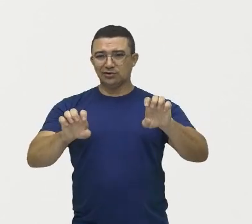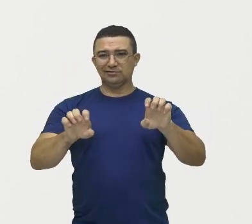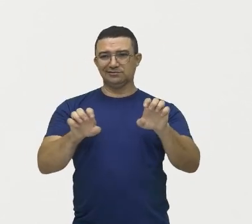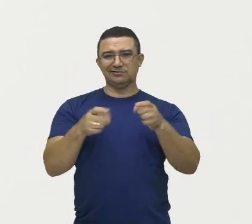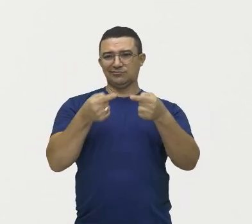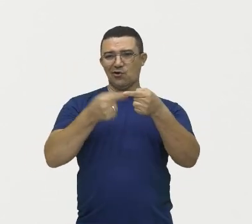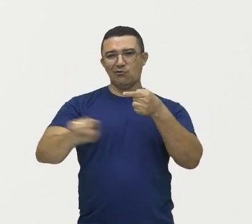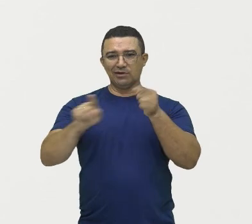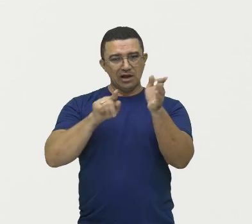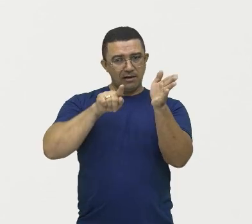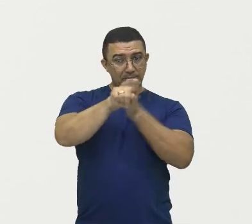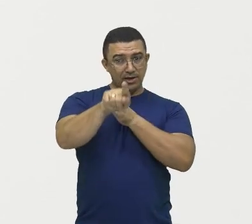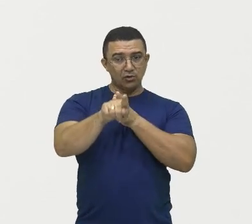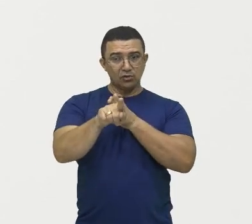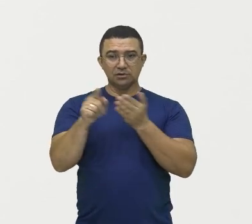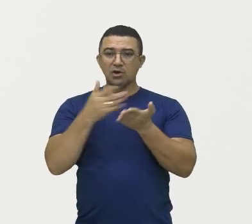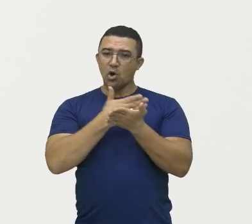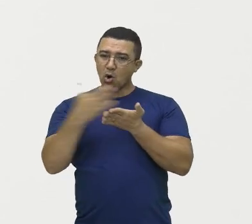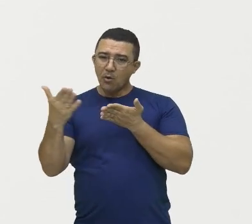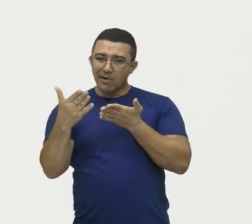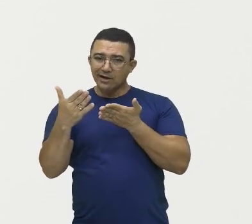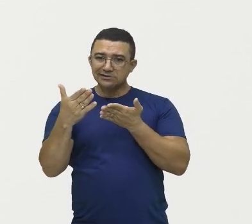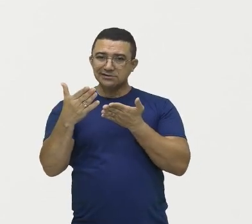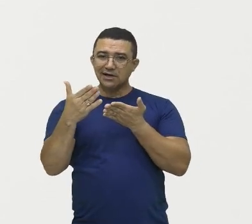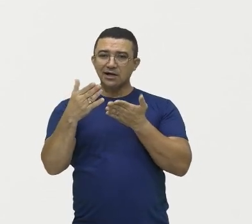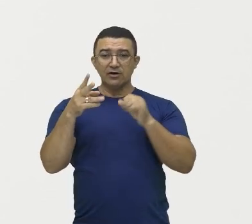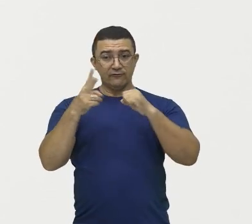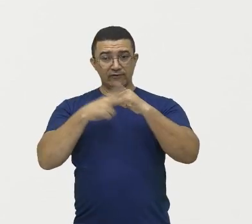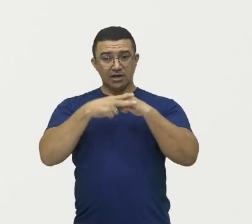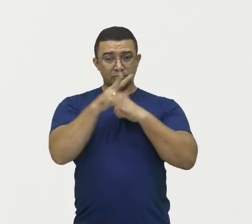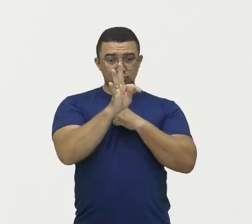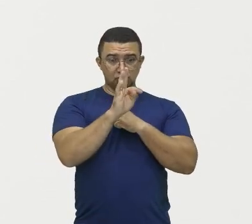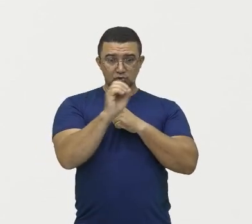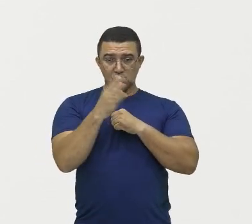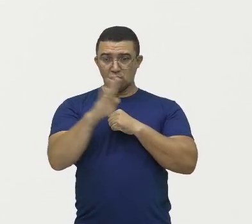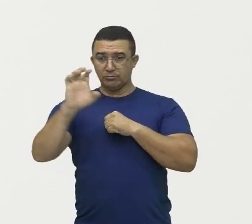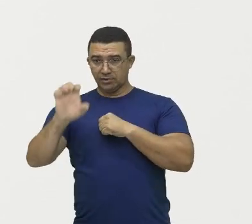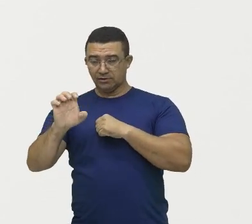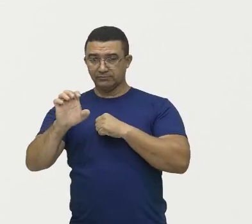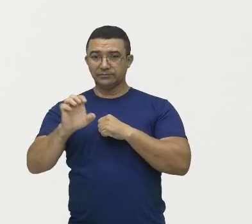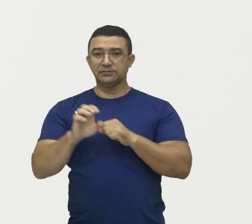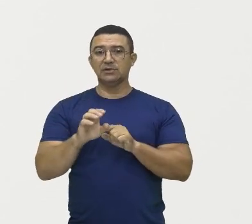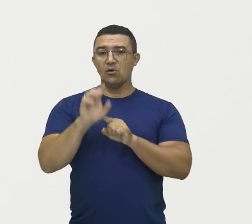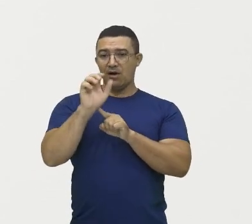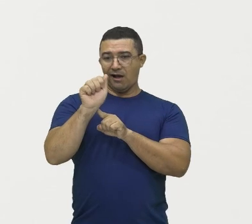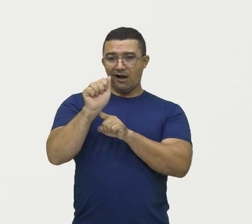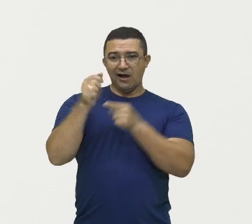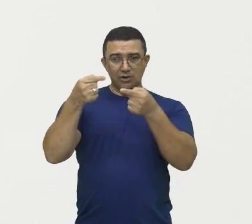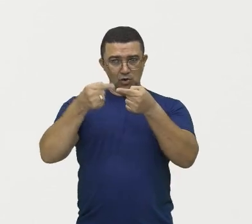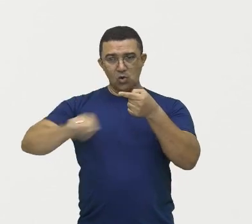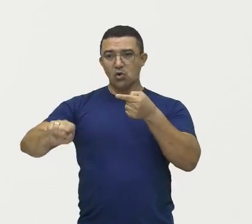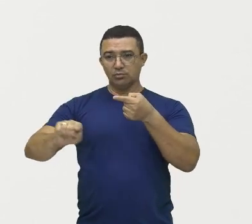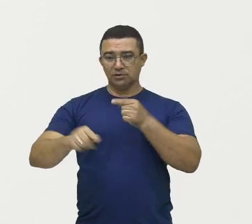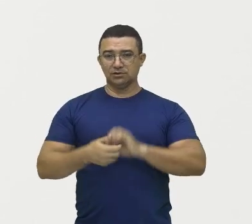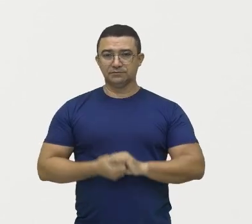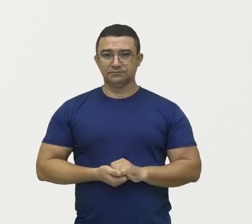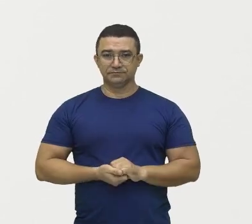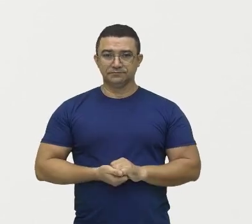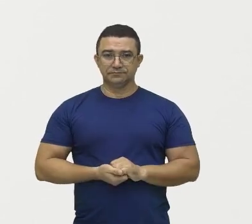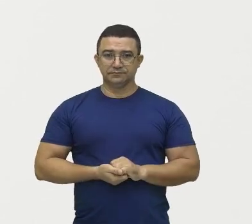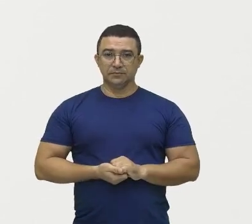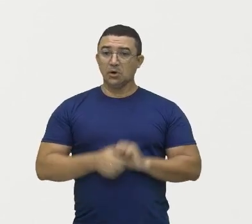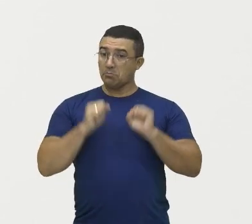uma pergunta aí, iniciando com o verbo to be, tá certo? Então, a letra A está descartada. Ele até faz